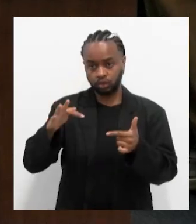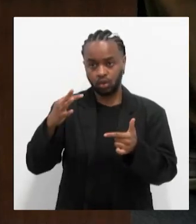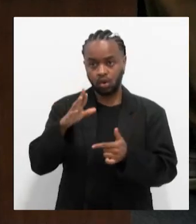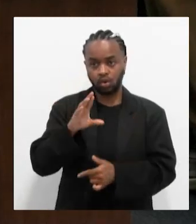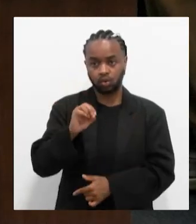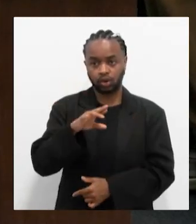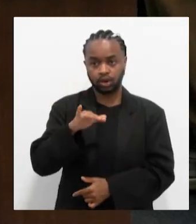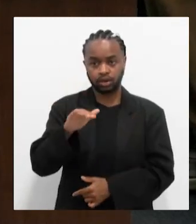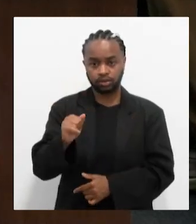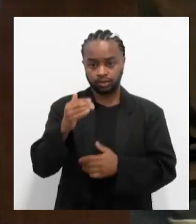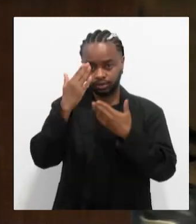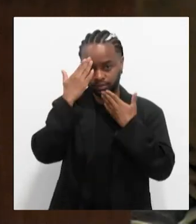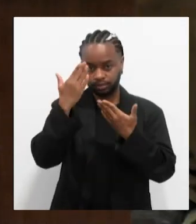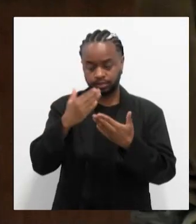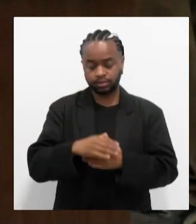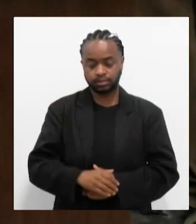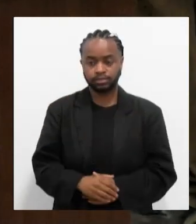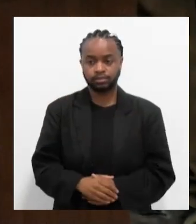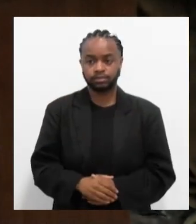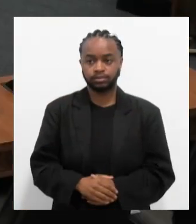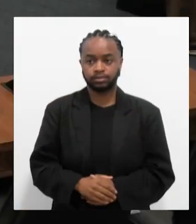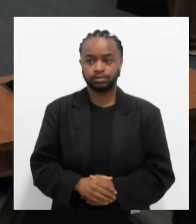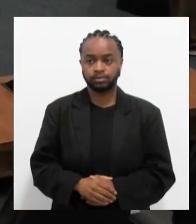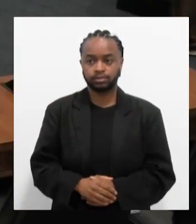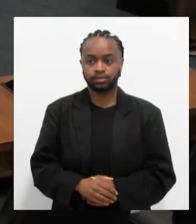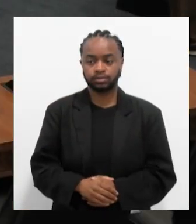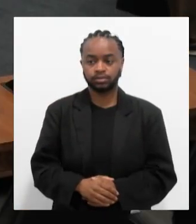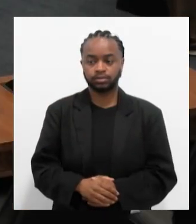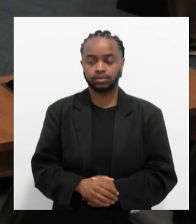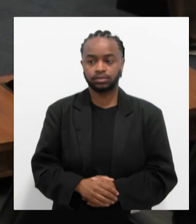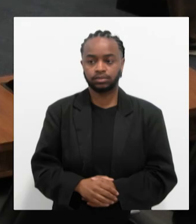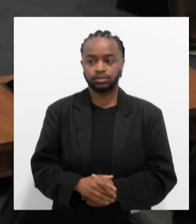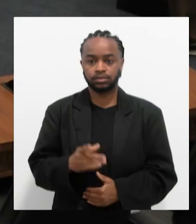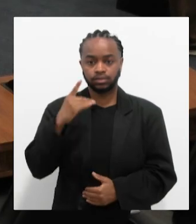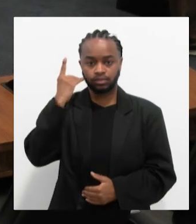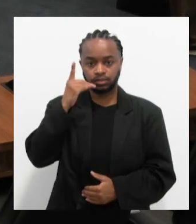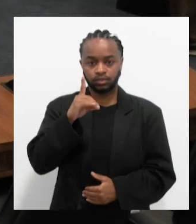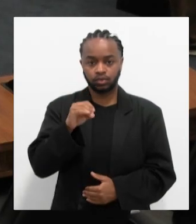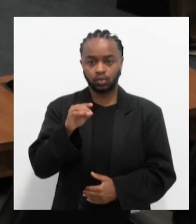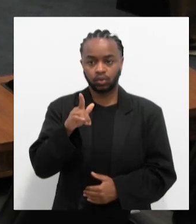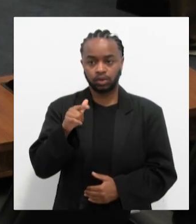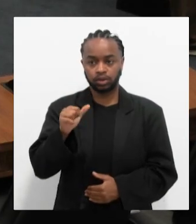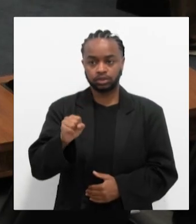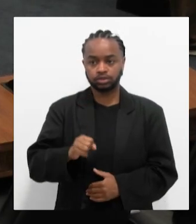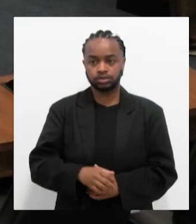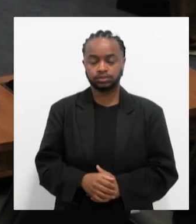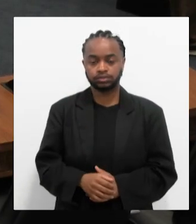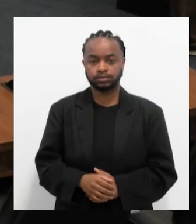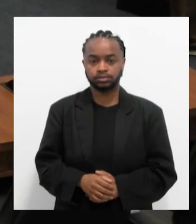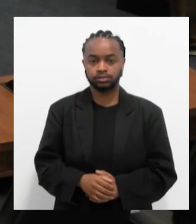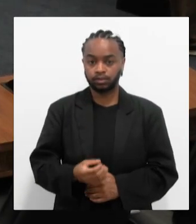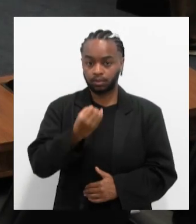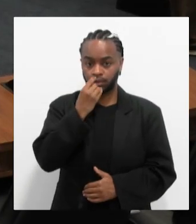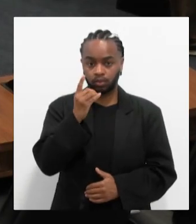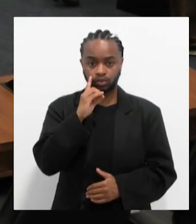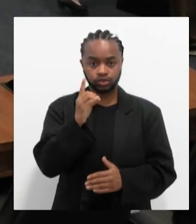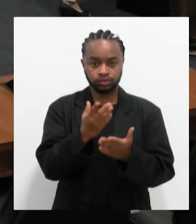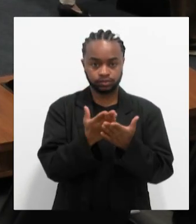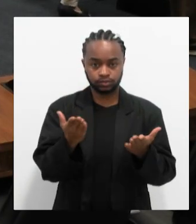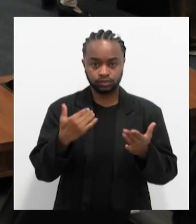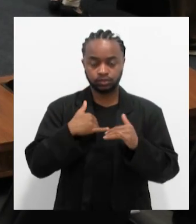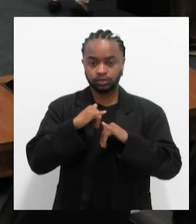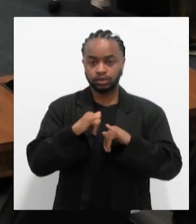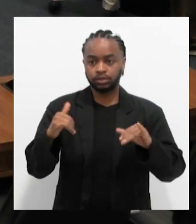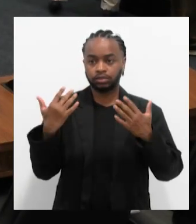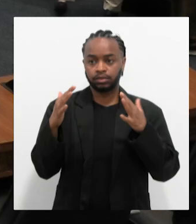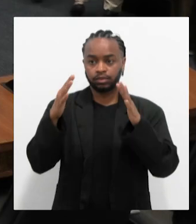Então, obrigada, presidente. Obrigado, deputada Lilian Beric. Deputado Douglas Gomes. Obrigado, presidente. Bom dia a todos. Eu aqui parabenizo também